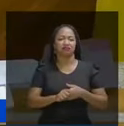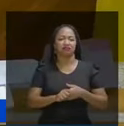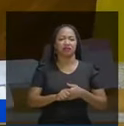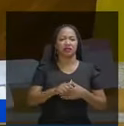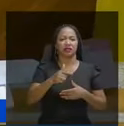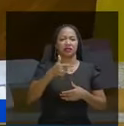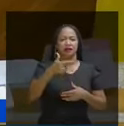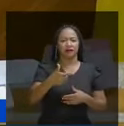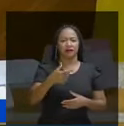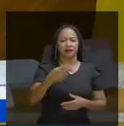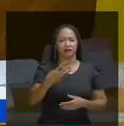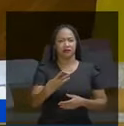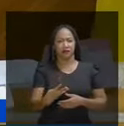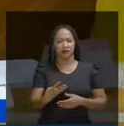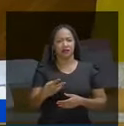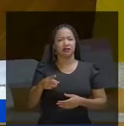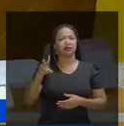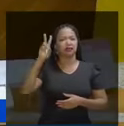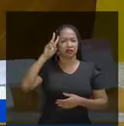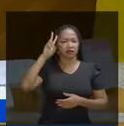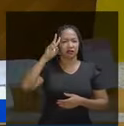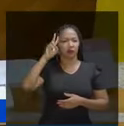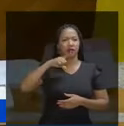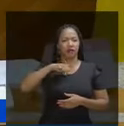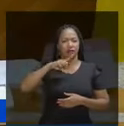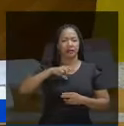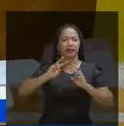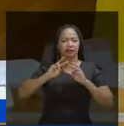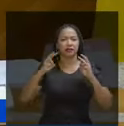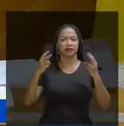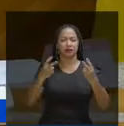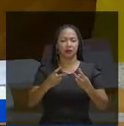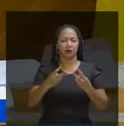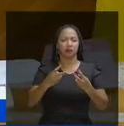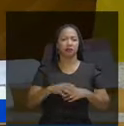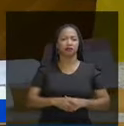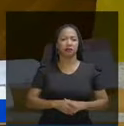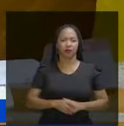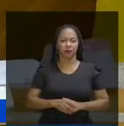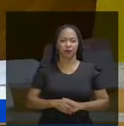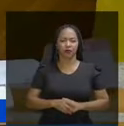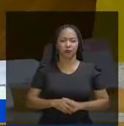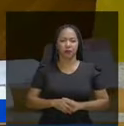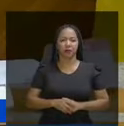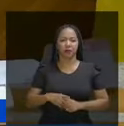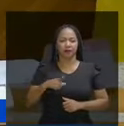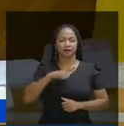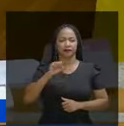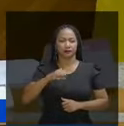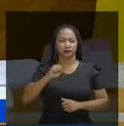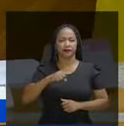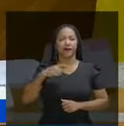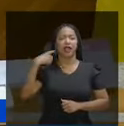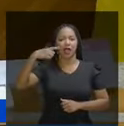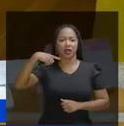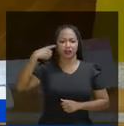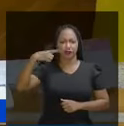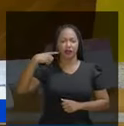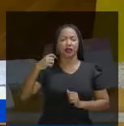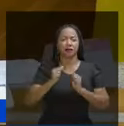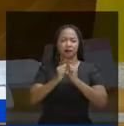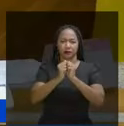dia 23, é uma segunda-feira, tem sessão? Temos sim. Tá. Então, a advogada deve estar